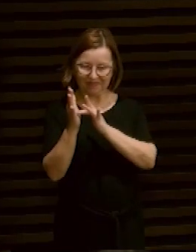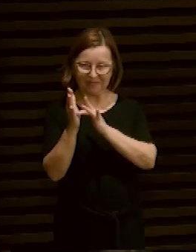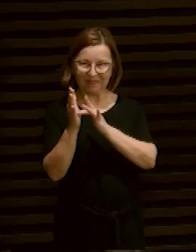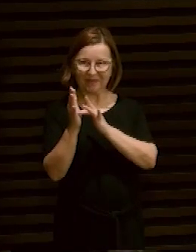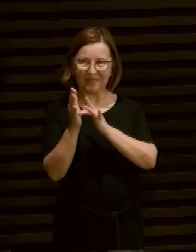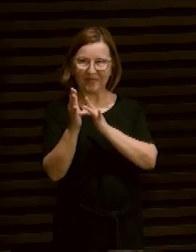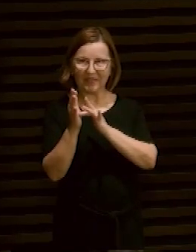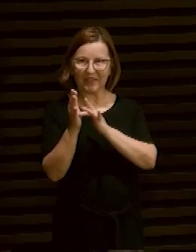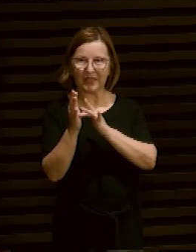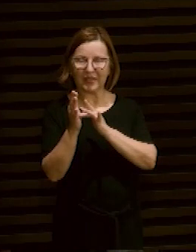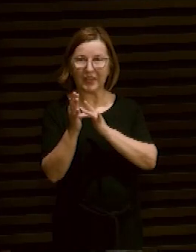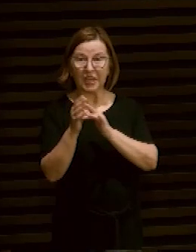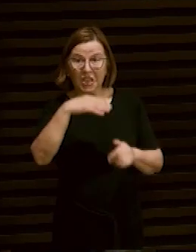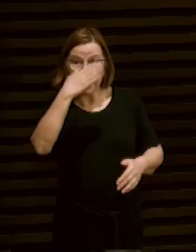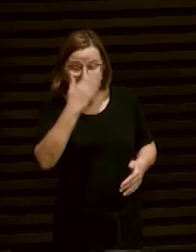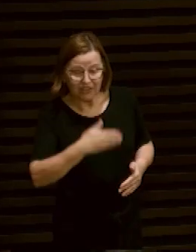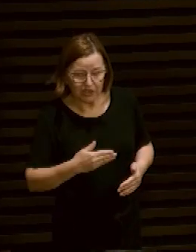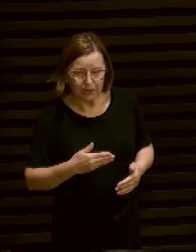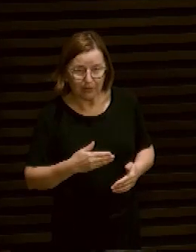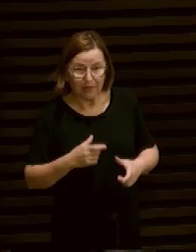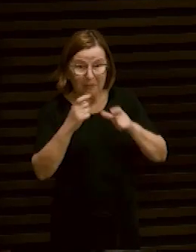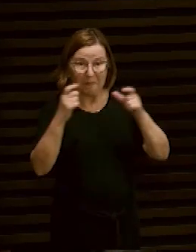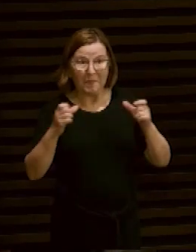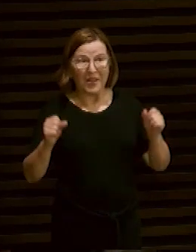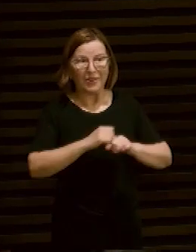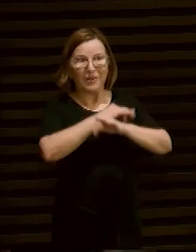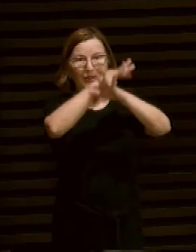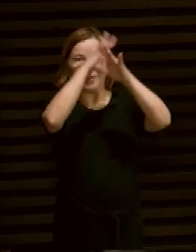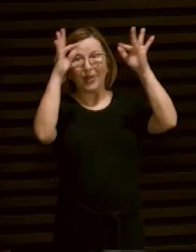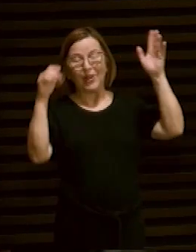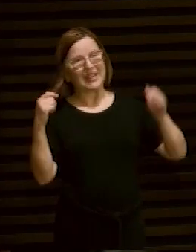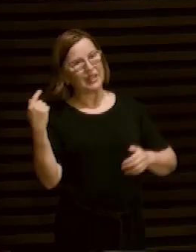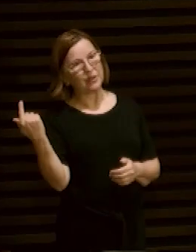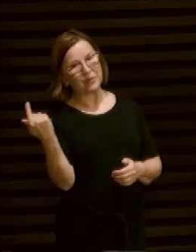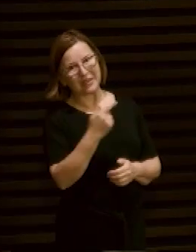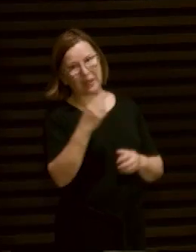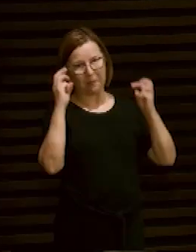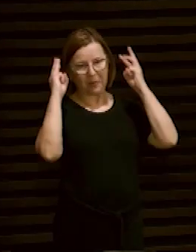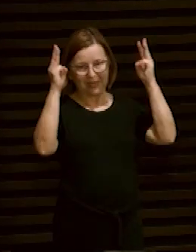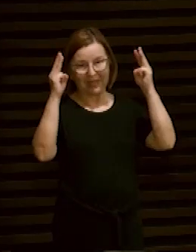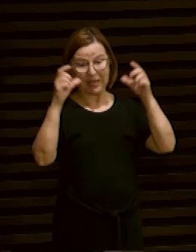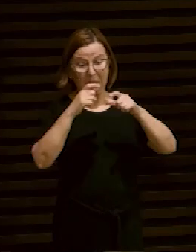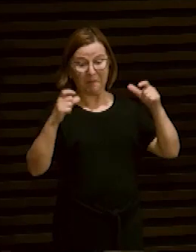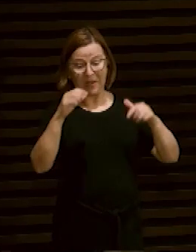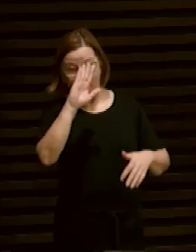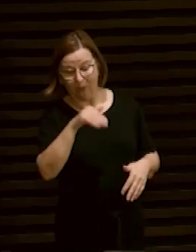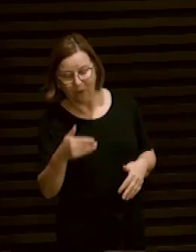tem sido considerado digno de tanto maior glória do que Moisés, quanto maior honra